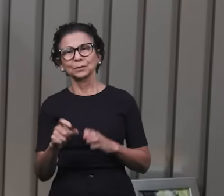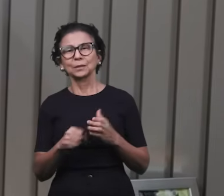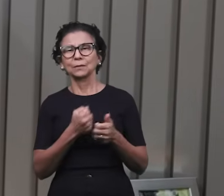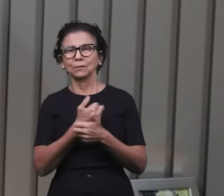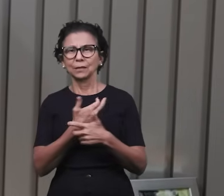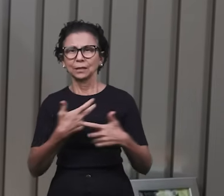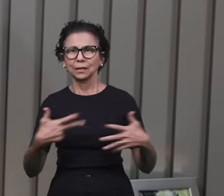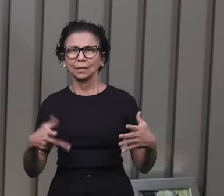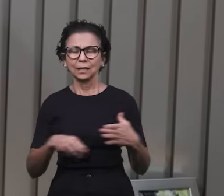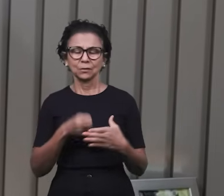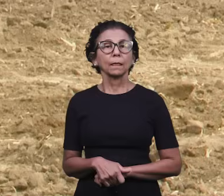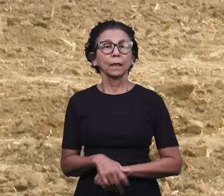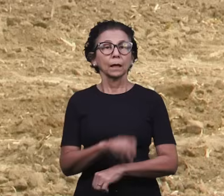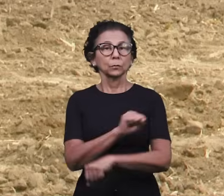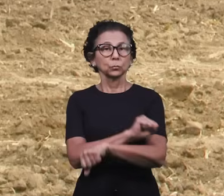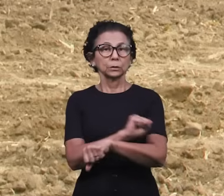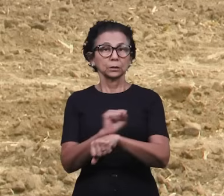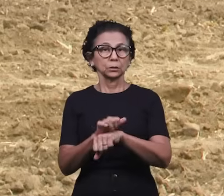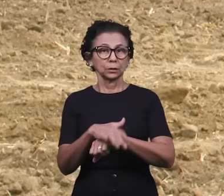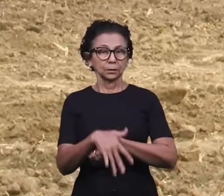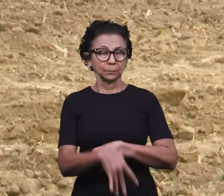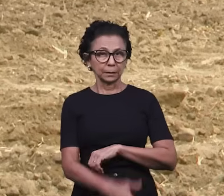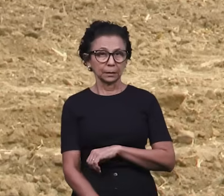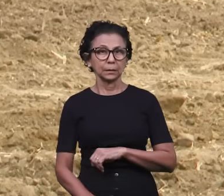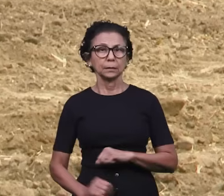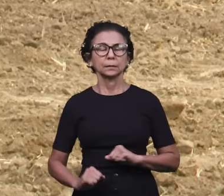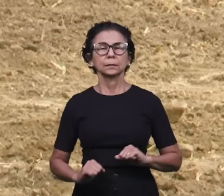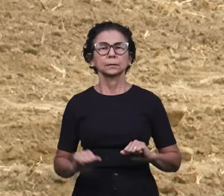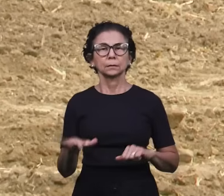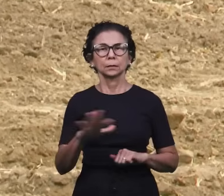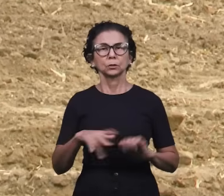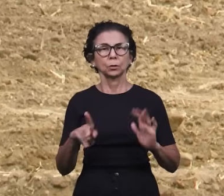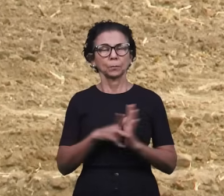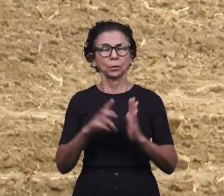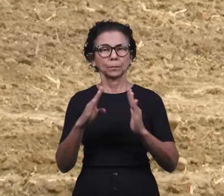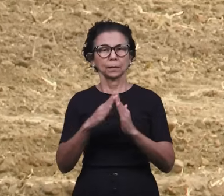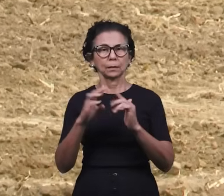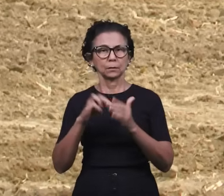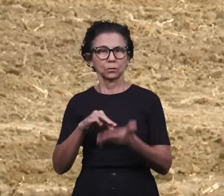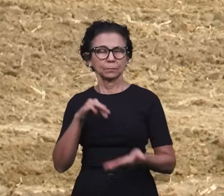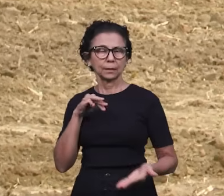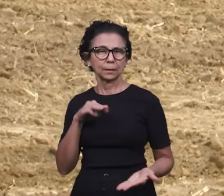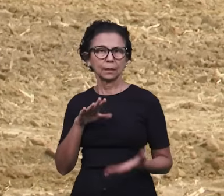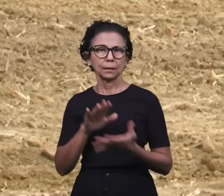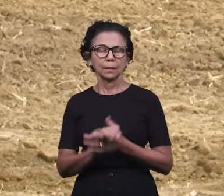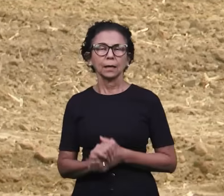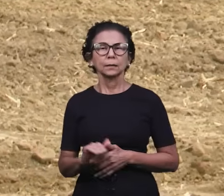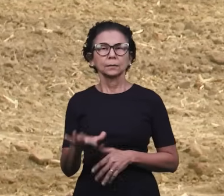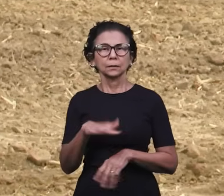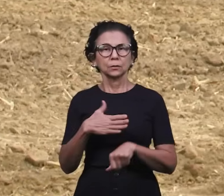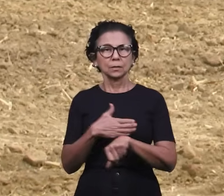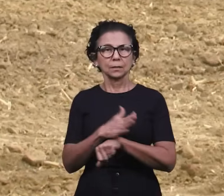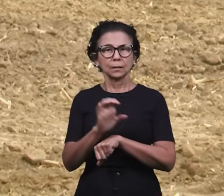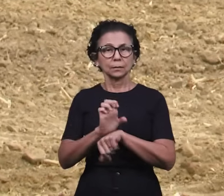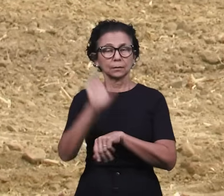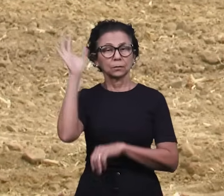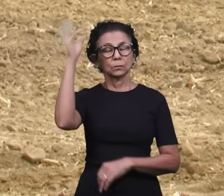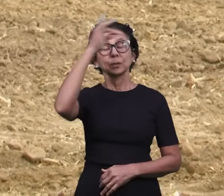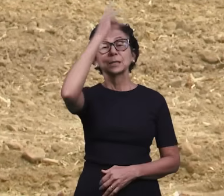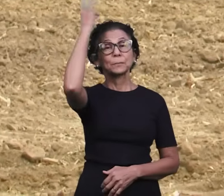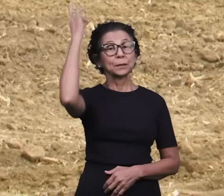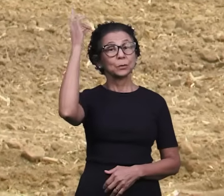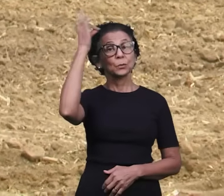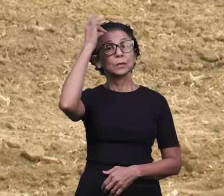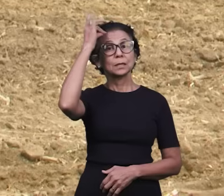produzir muito bem neste período. No sítio Esperança, por exemplo, uma propriedade da Igreja Cristã Maranata, localizada no município de Serra,